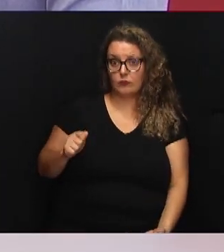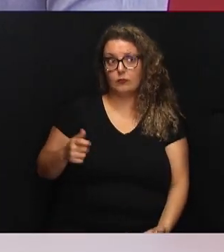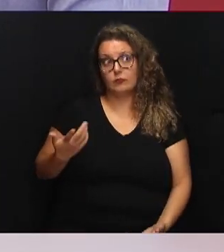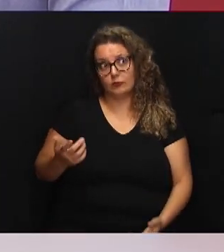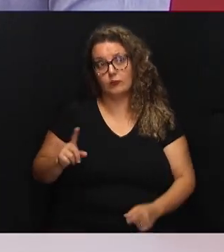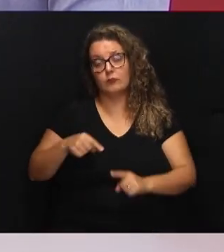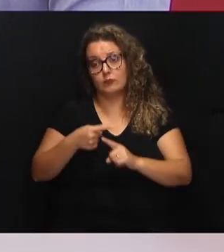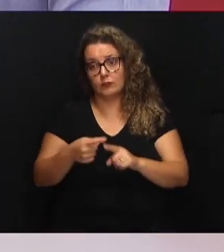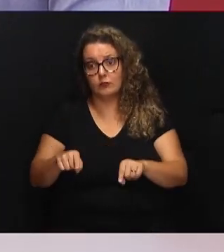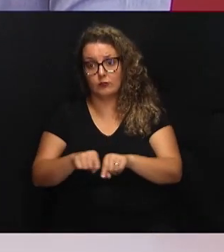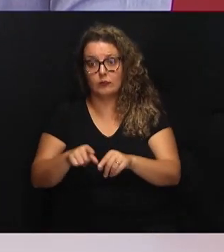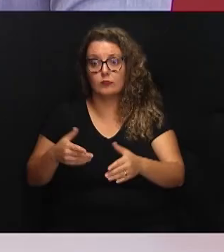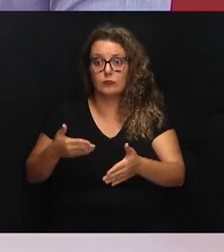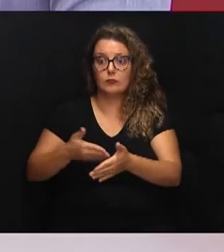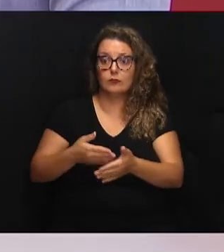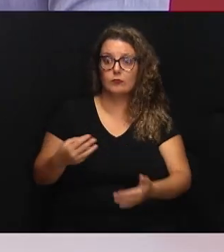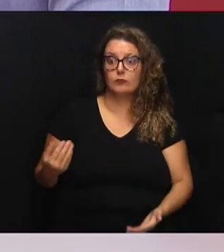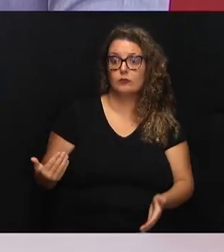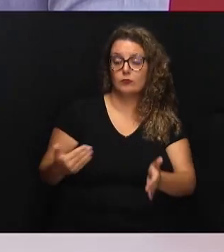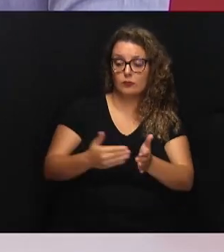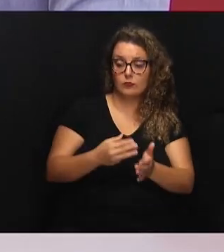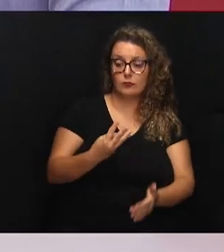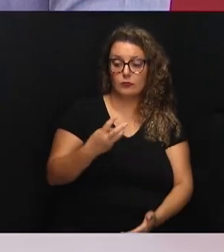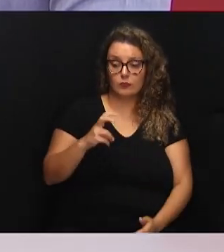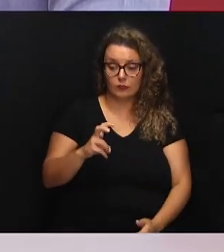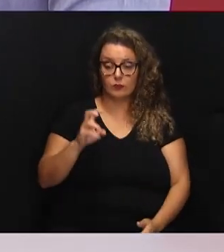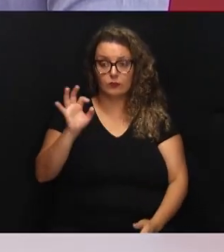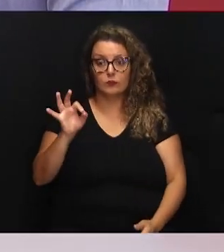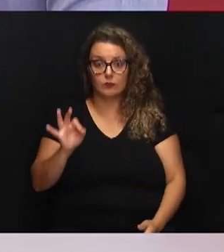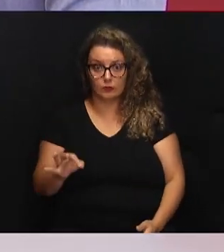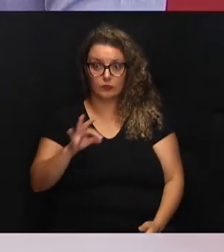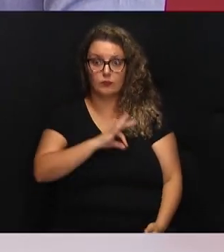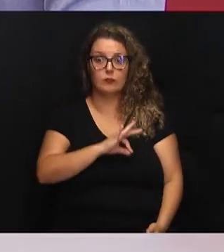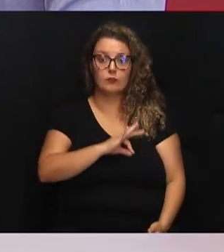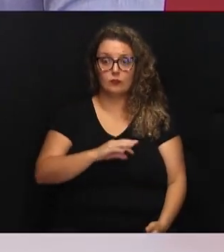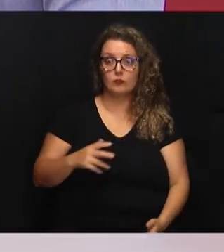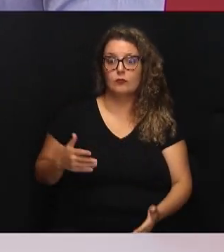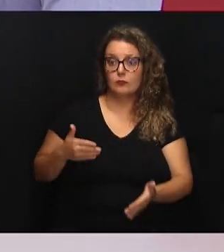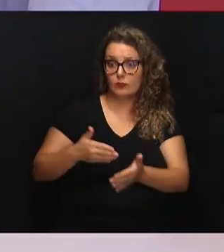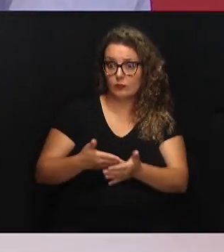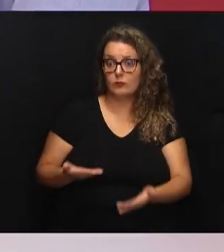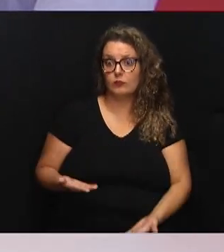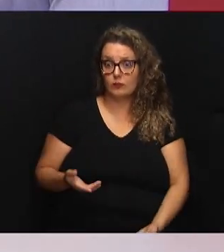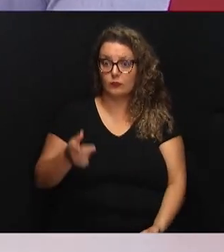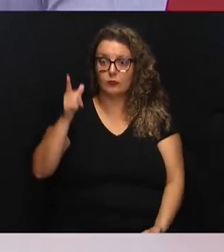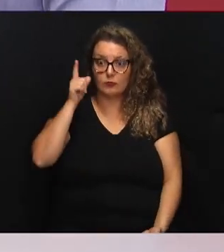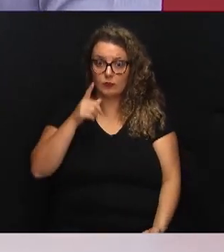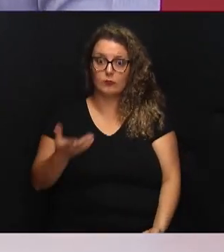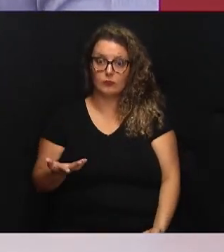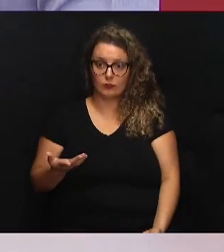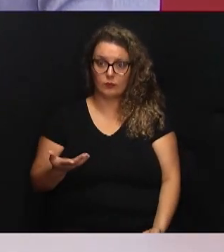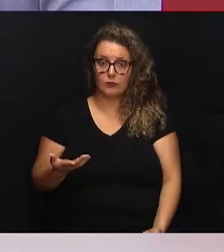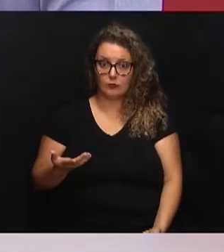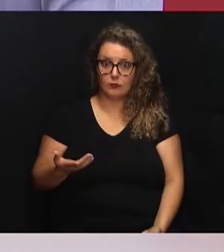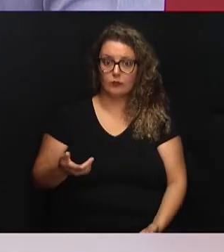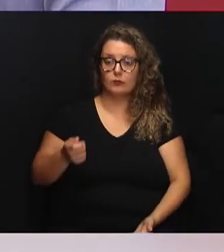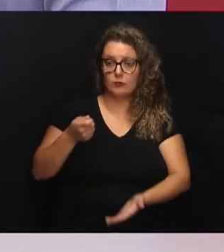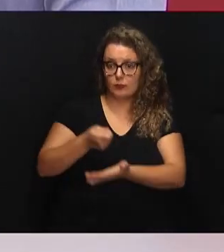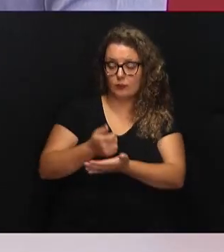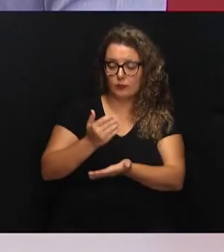tem o limite de até 35% do salário como limite para você conseguir se comprometer com as